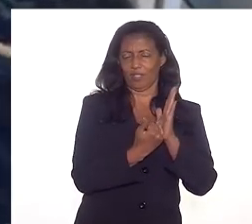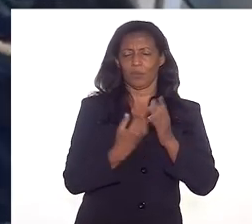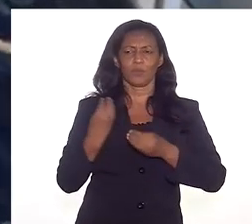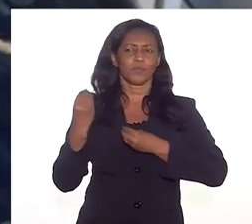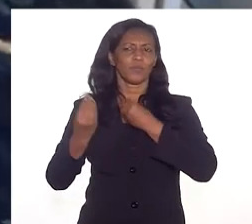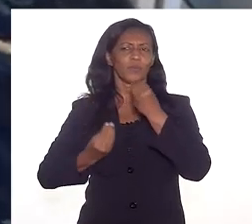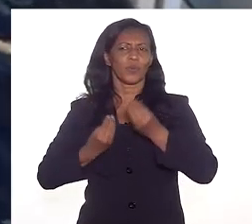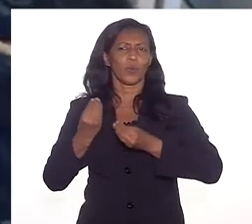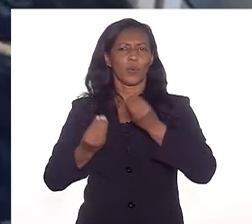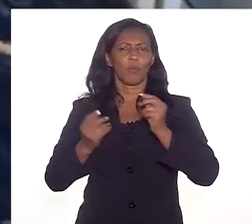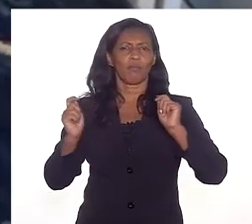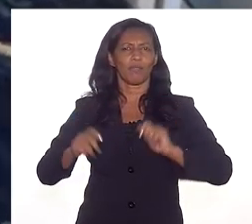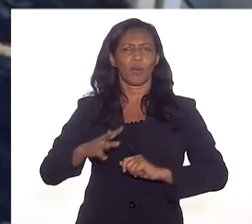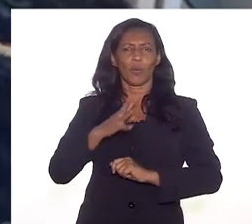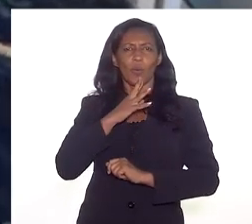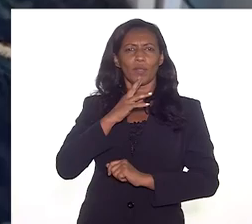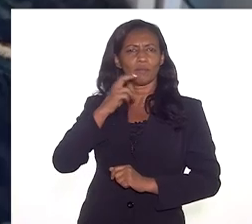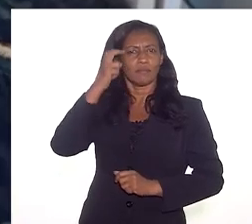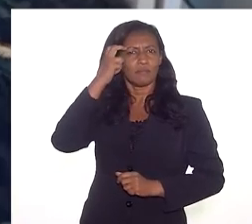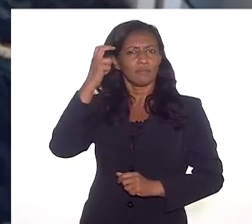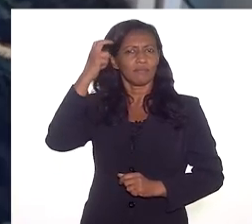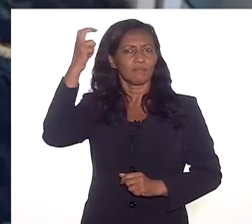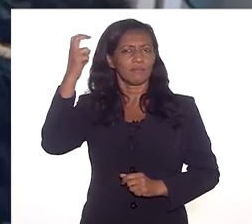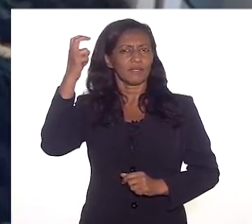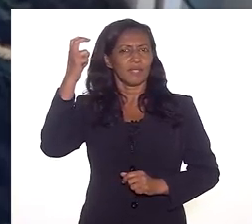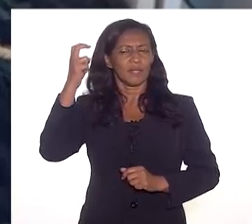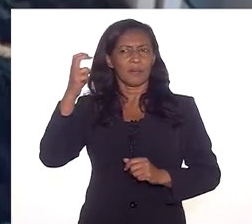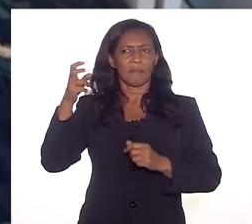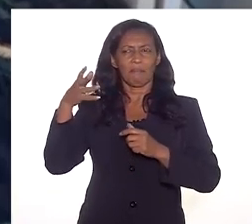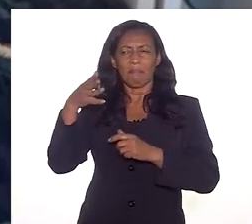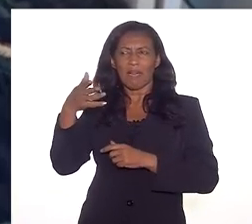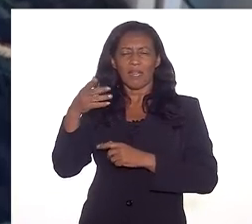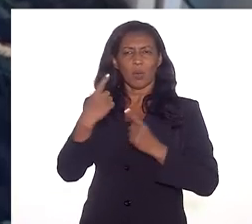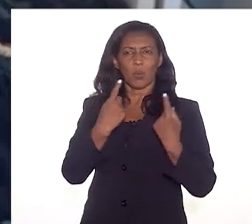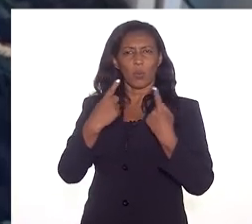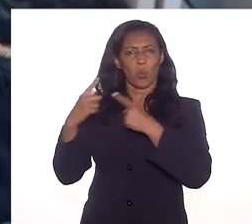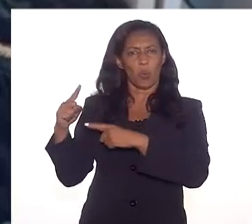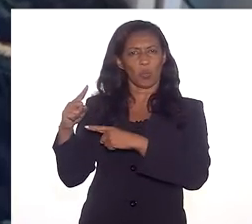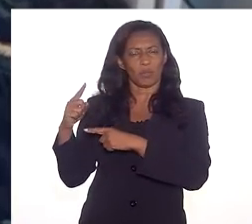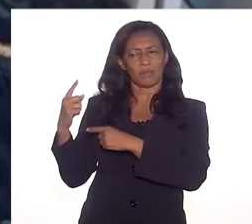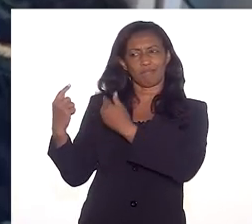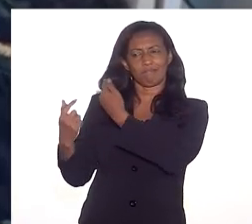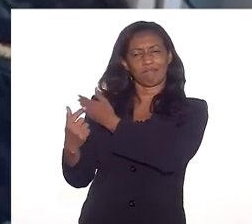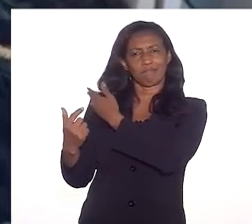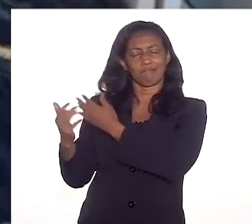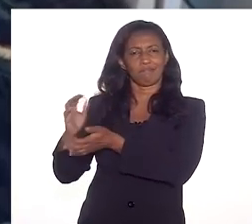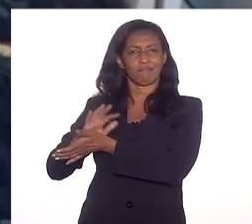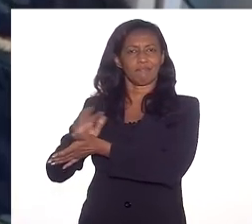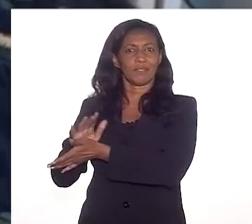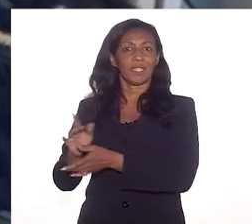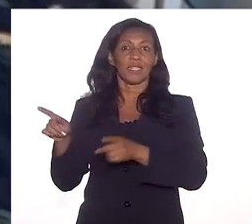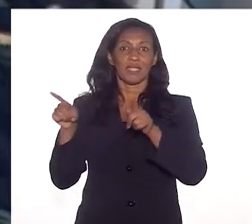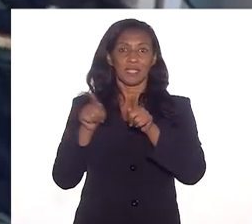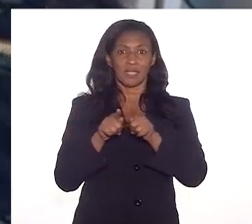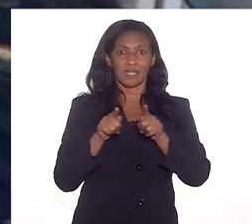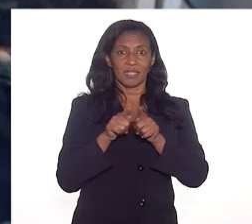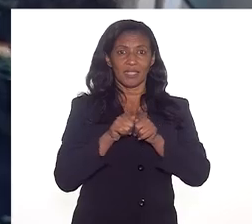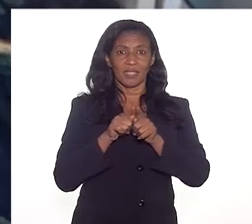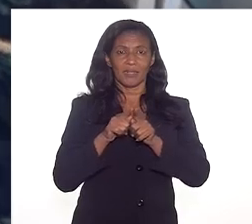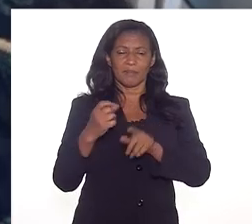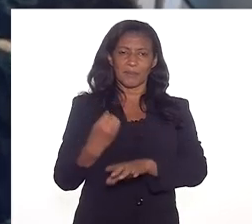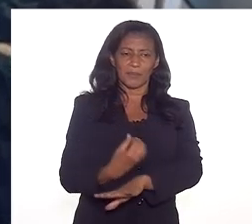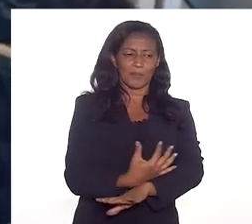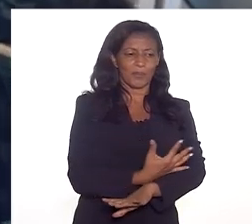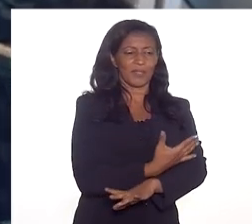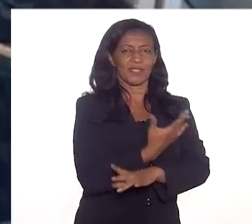ordem. Como é possível usar o conhecimento intelectual para alavancar as pautas antirracistas em nossa sociedade e, ao mesmo